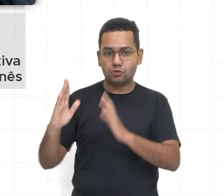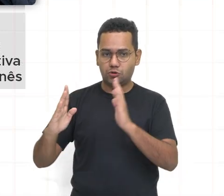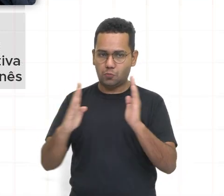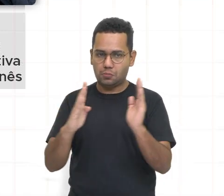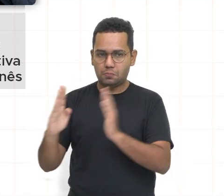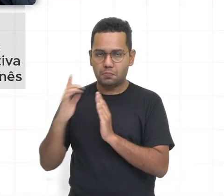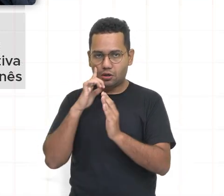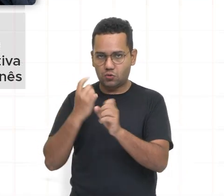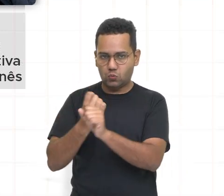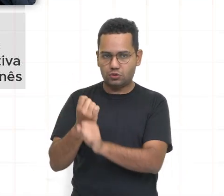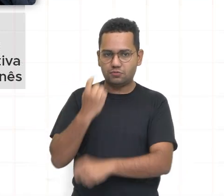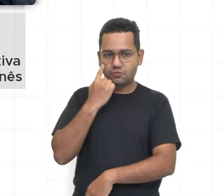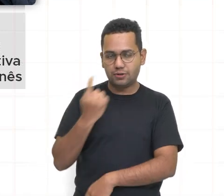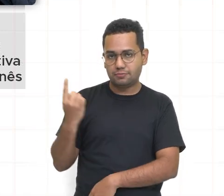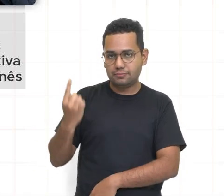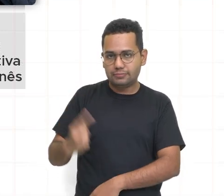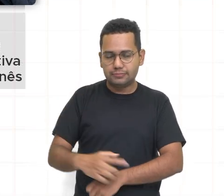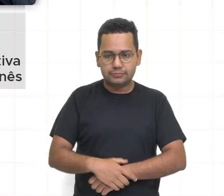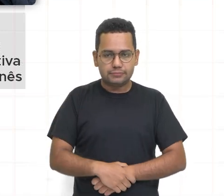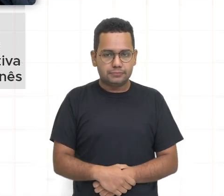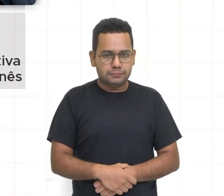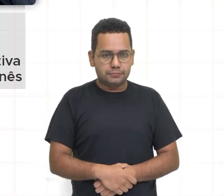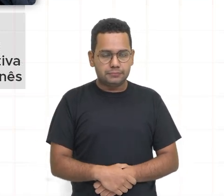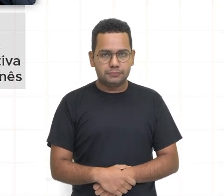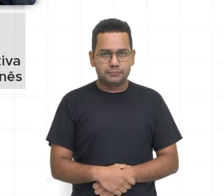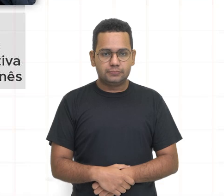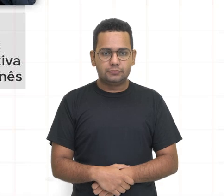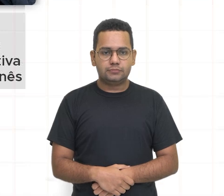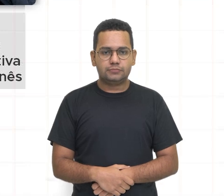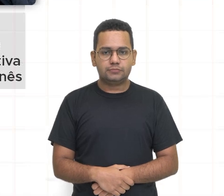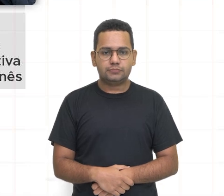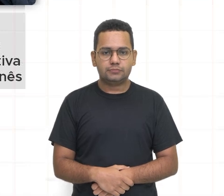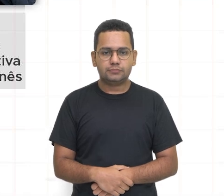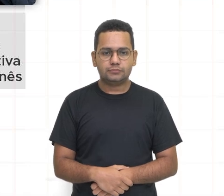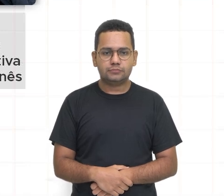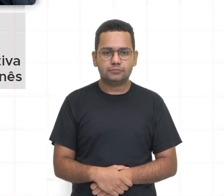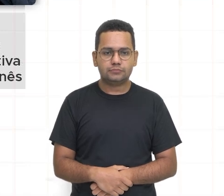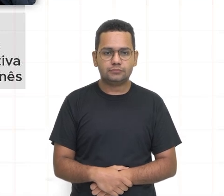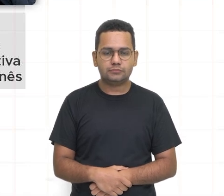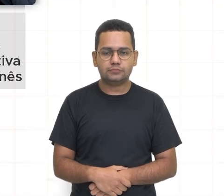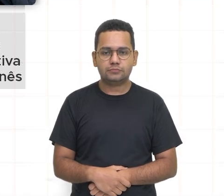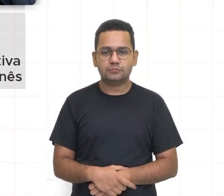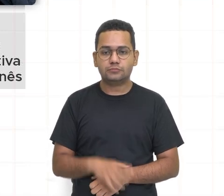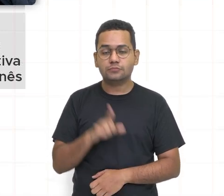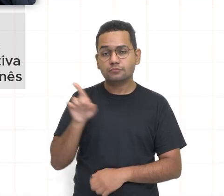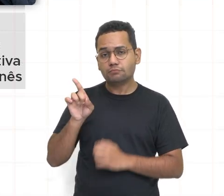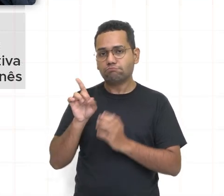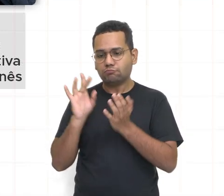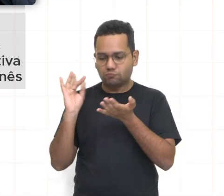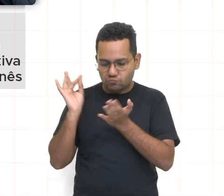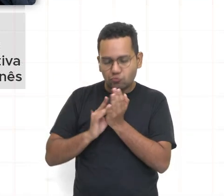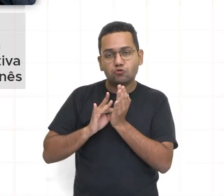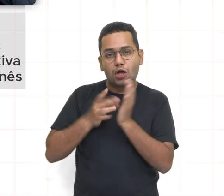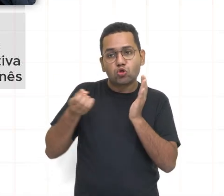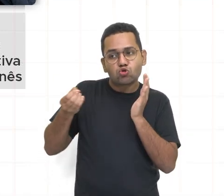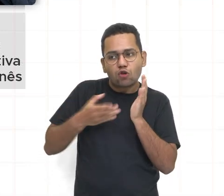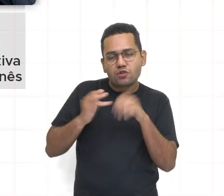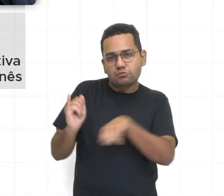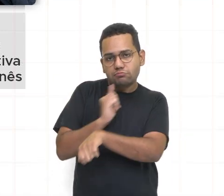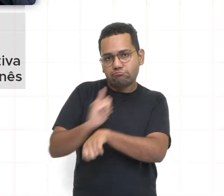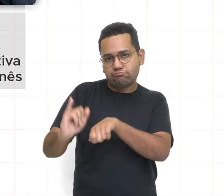que vai de 1978 até 1990, que inaugura uma nova fase do modelo socialista